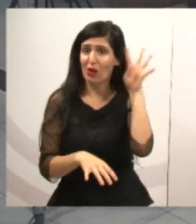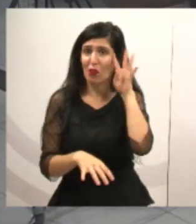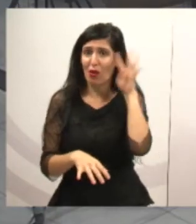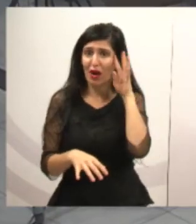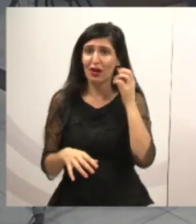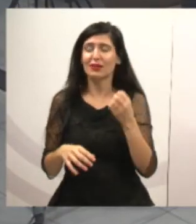Obrigado.